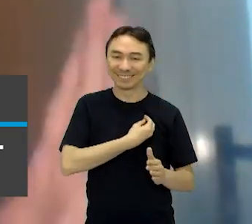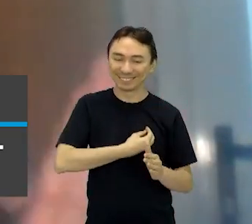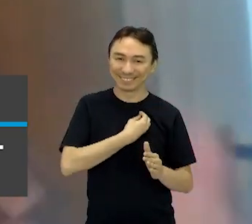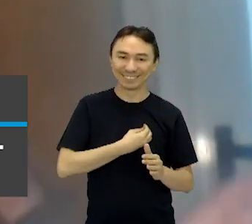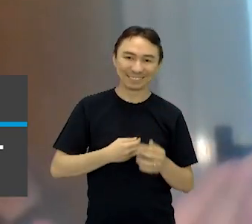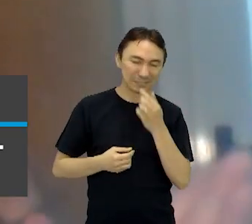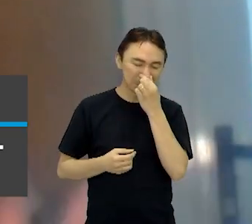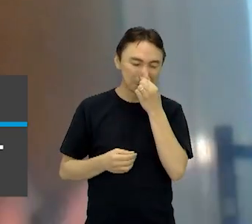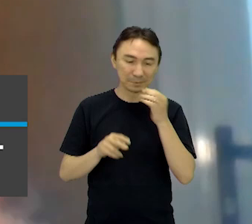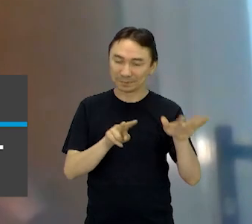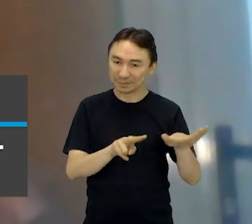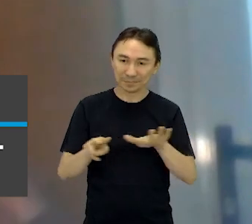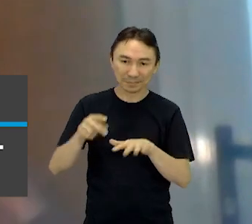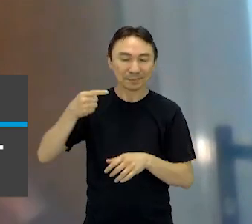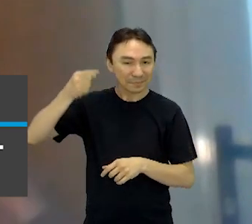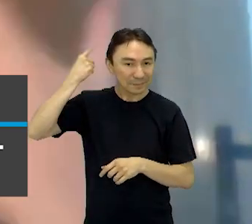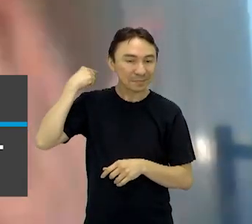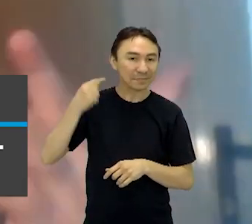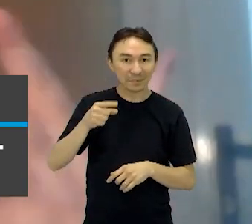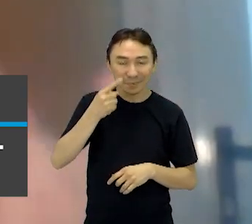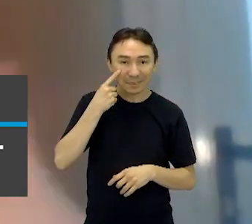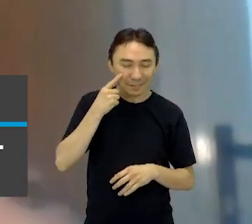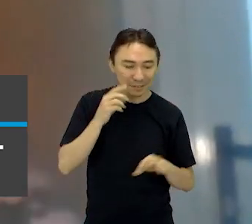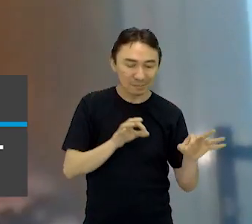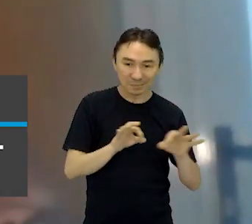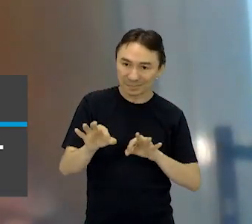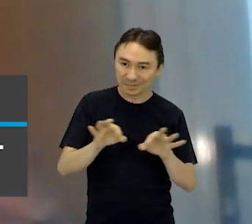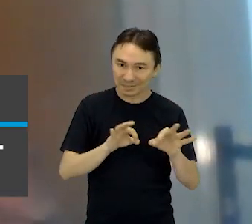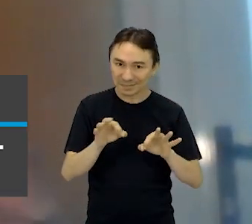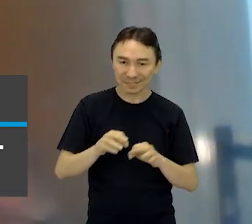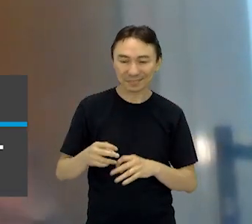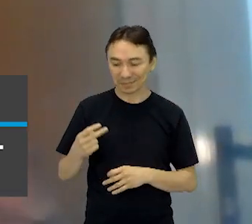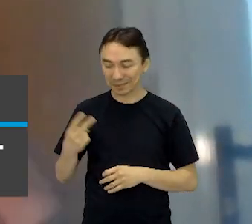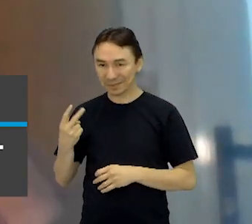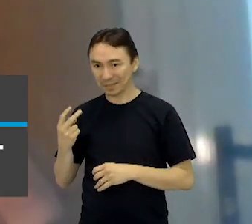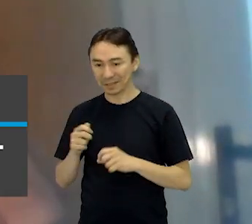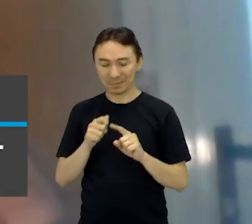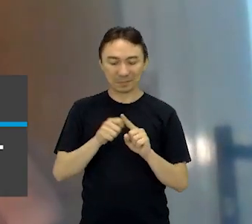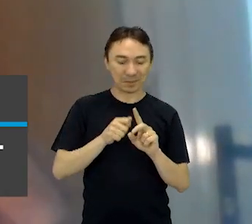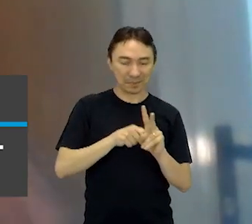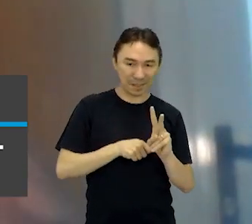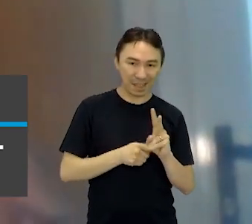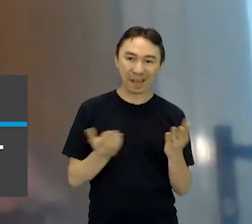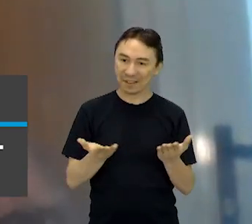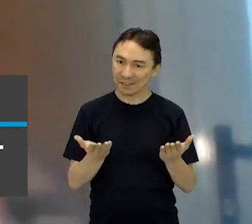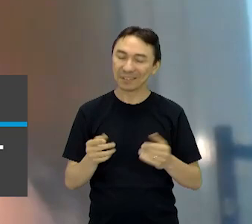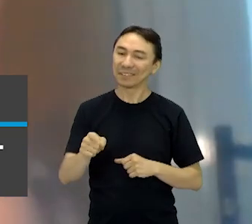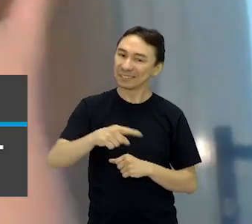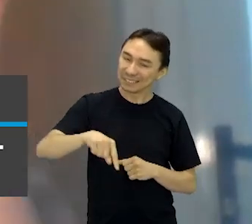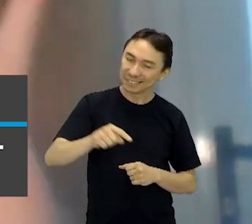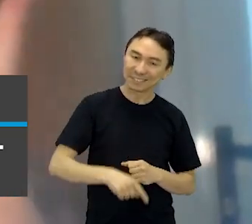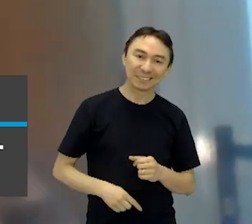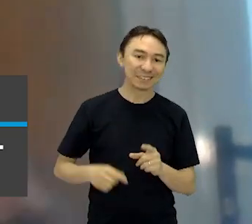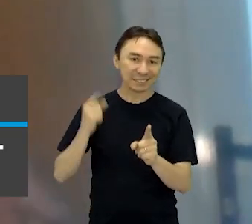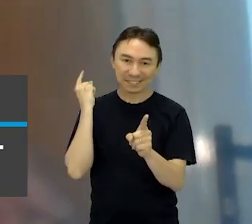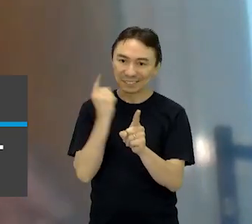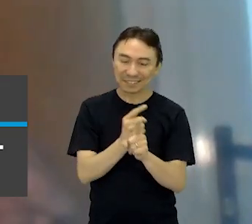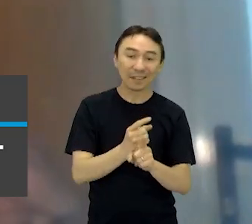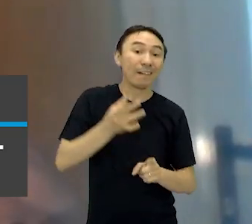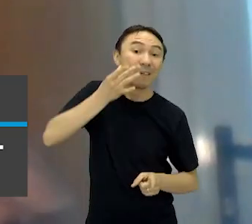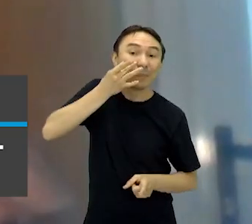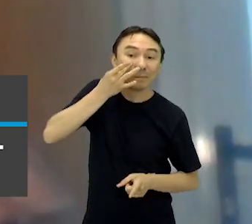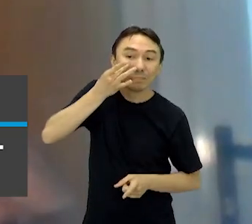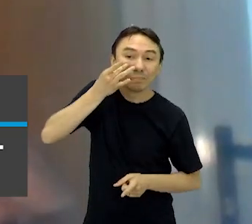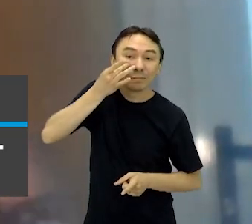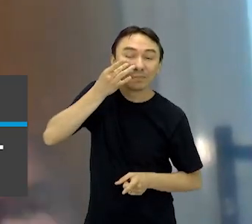de habilidades então, do segundo bimestre e agora a gente volta a se encontrar aqui ao vivo,